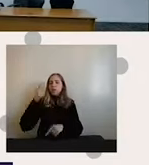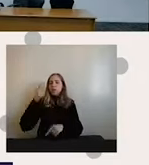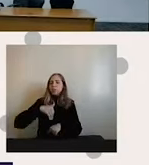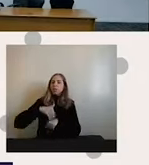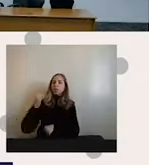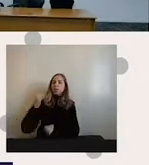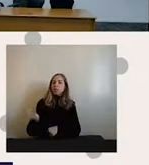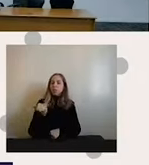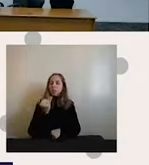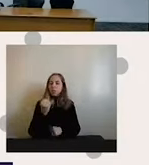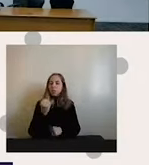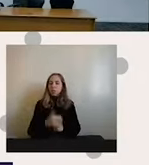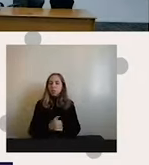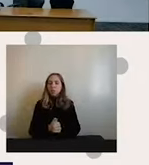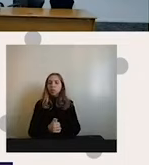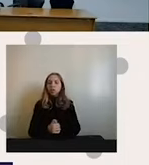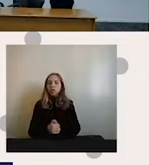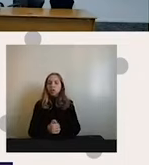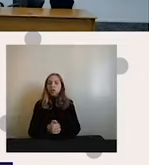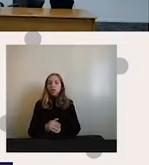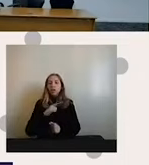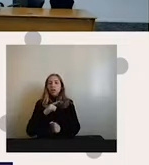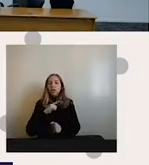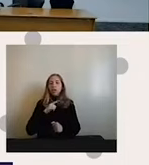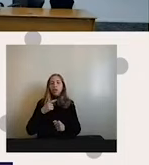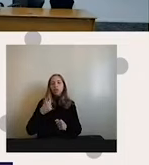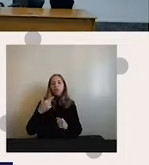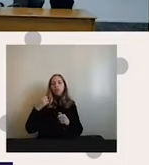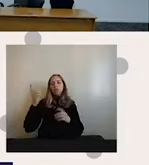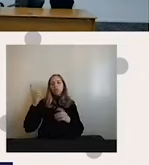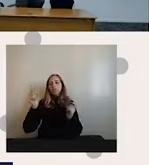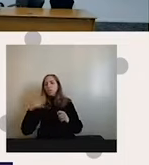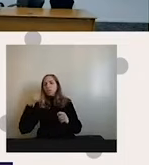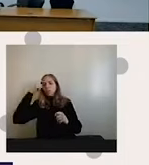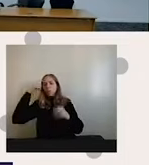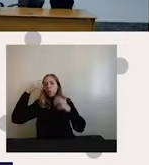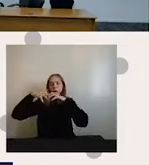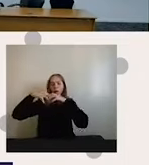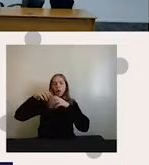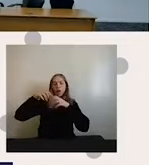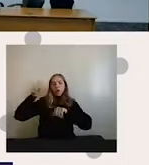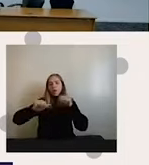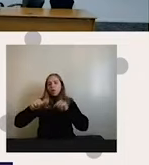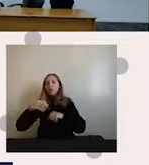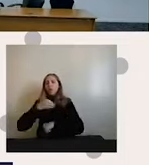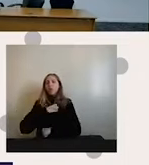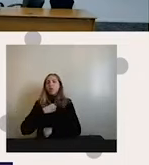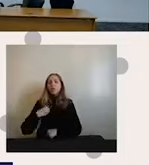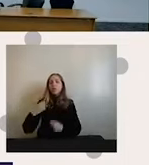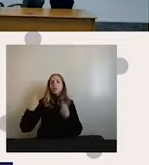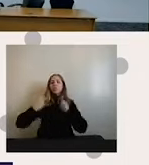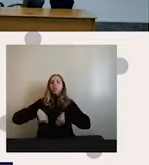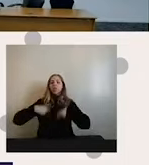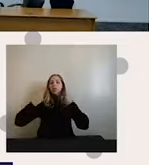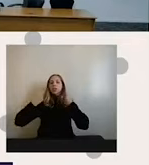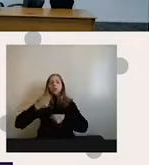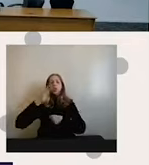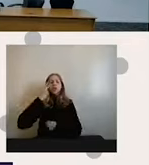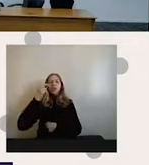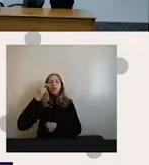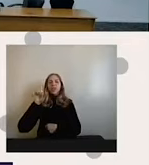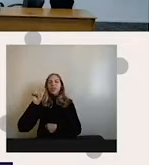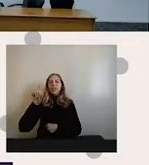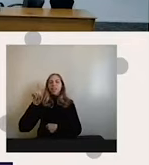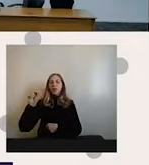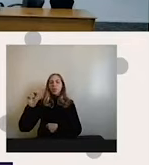Tem vieses cognitivos do avaliador. O médico vai ter que ir pegar esses dados do ponto de vista